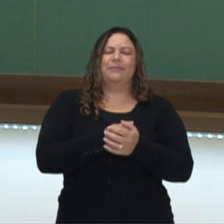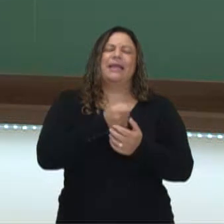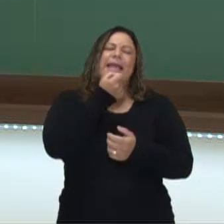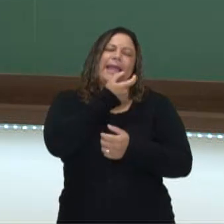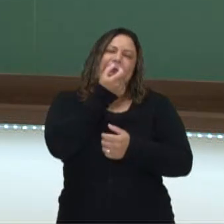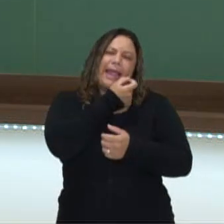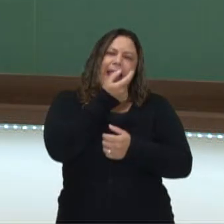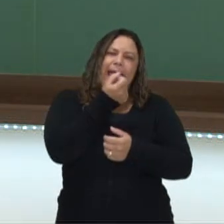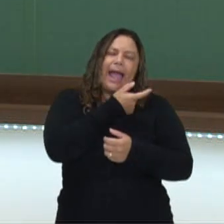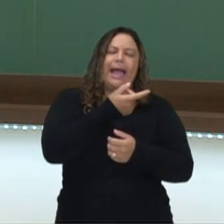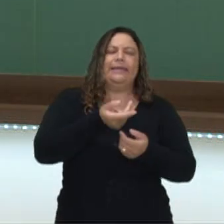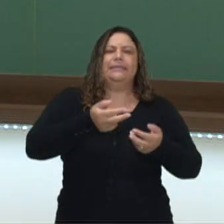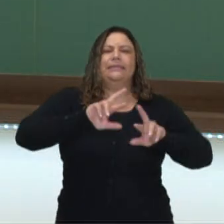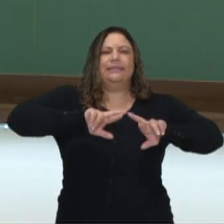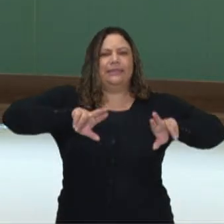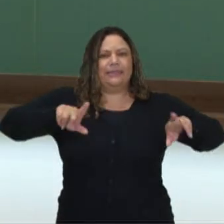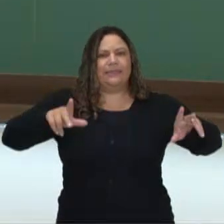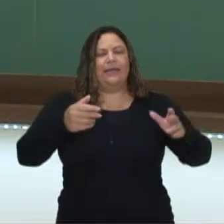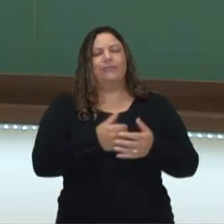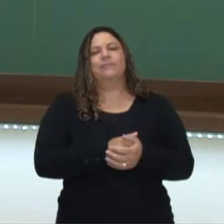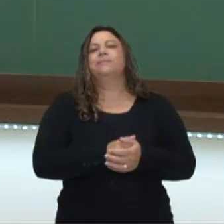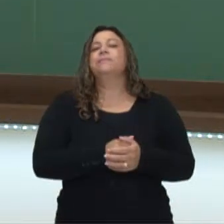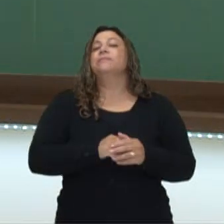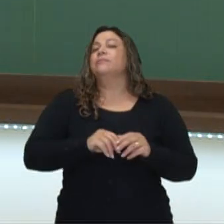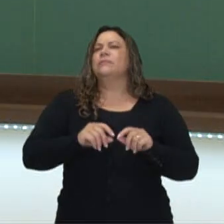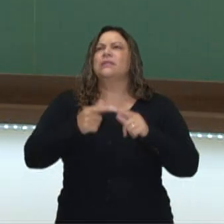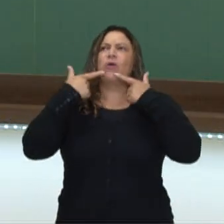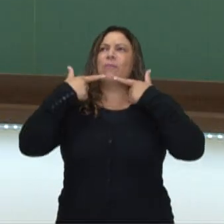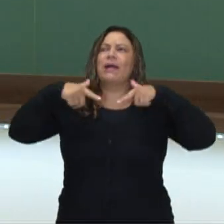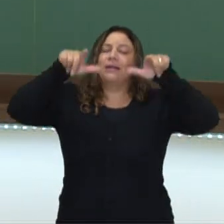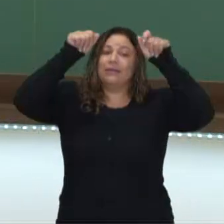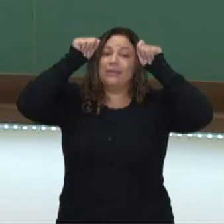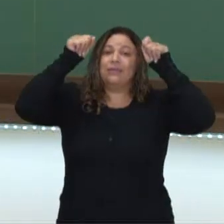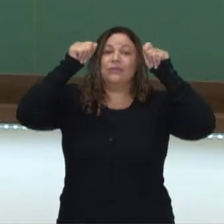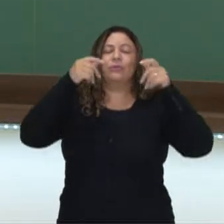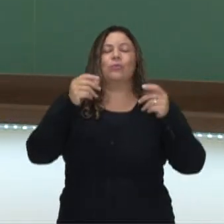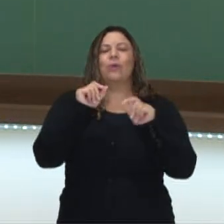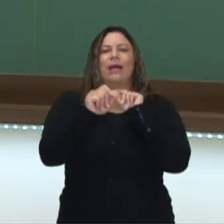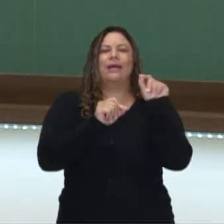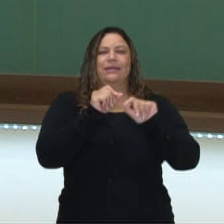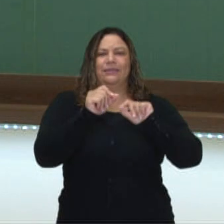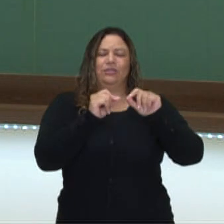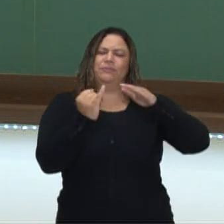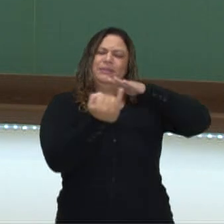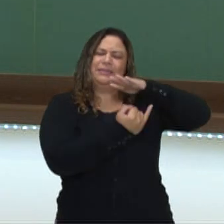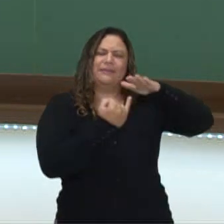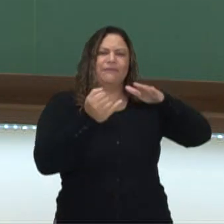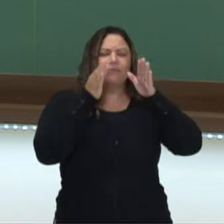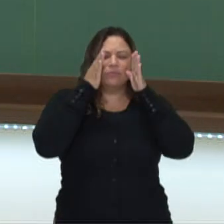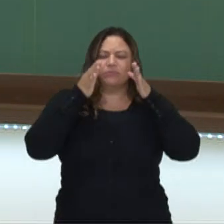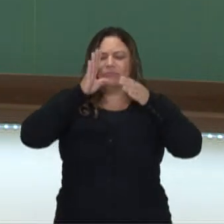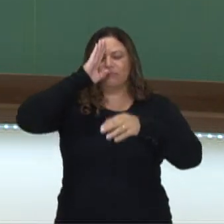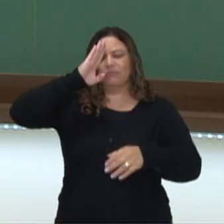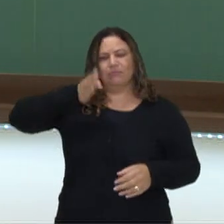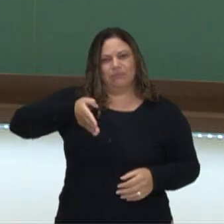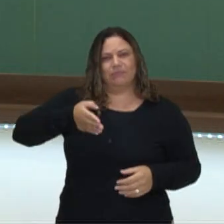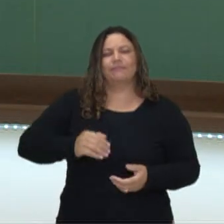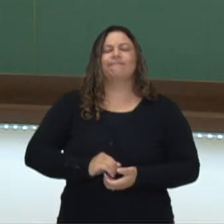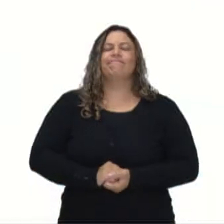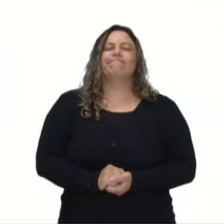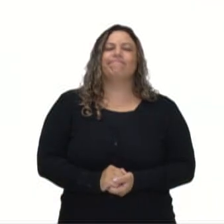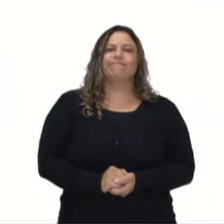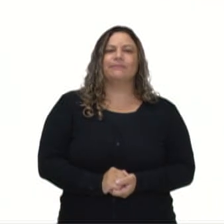por assim dizer, né? Ou seja, uma linguagem próxima da coloquialidade, dessa linguagem que nós usamos no dia a dia,